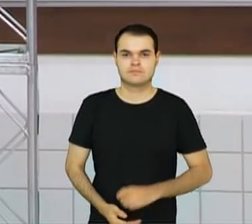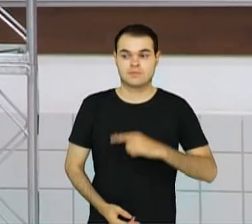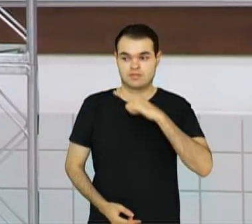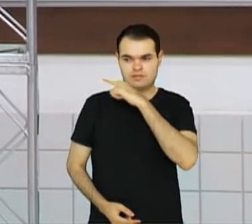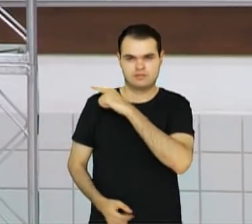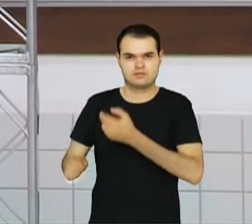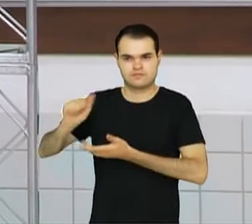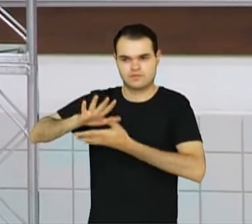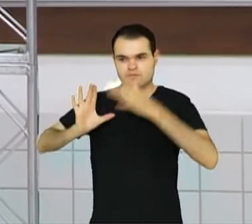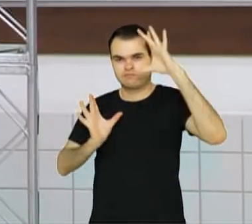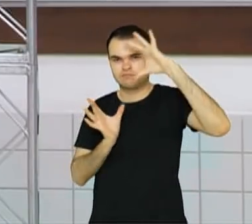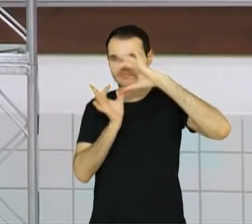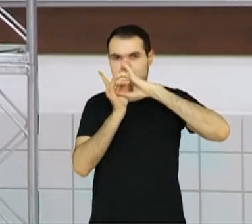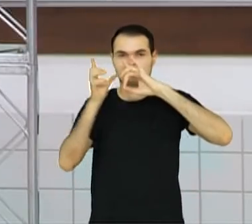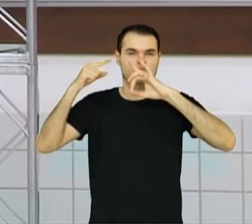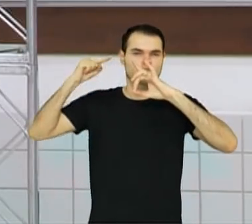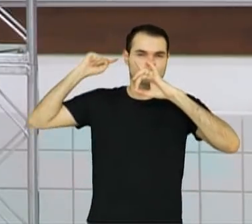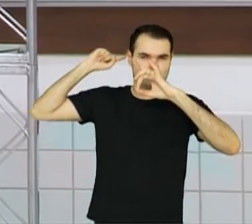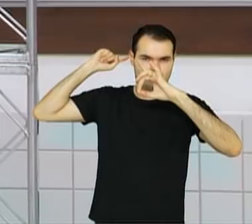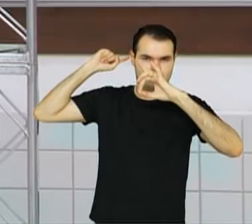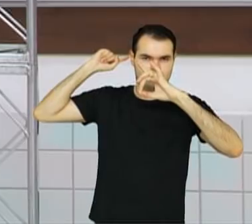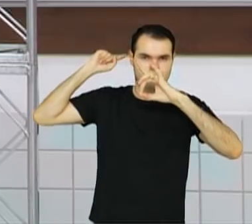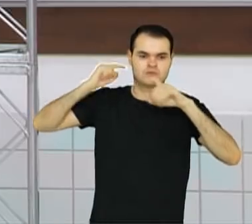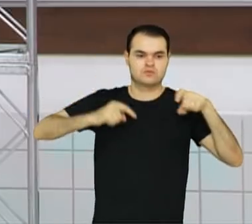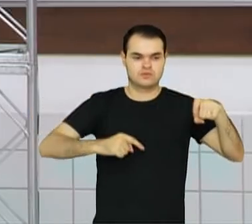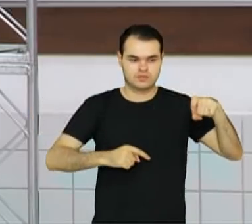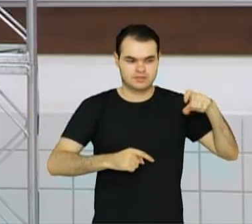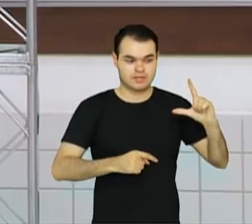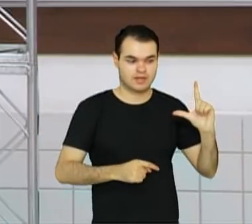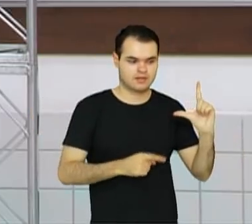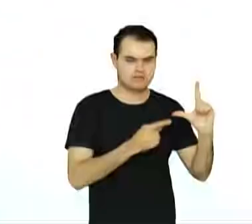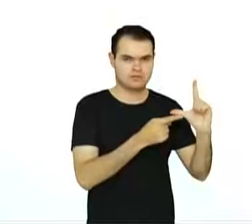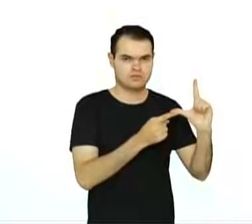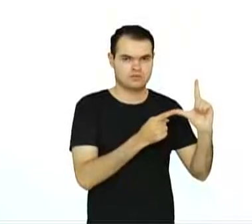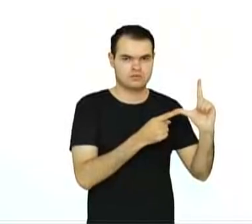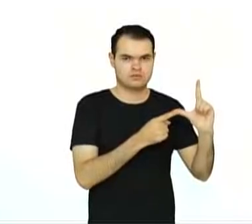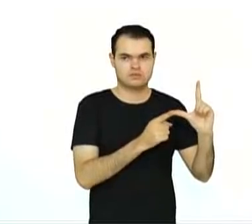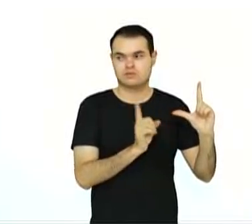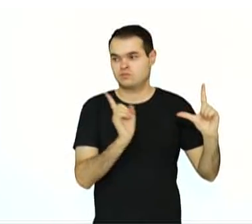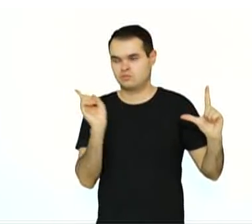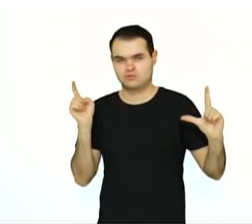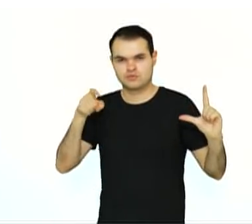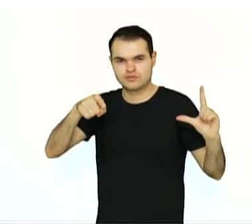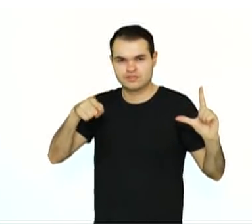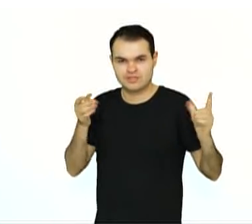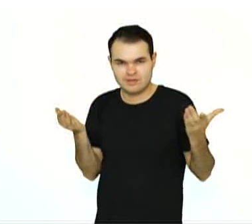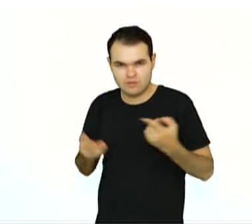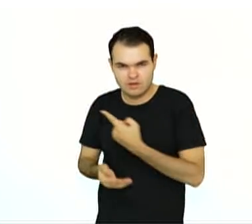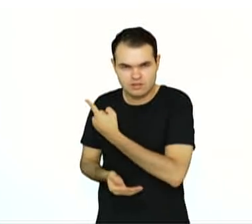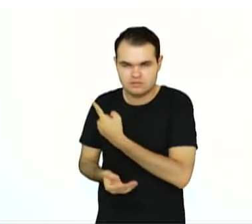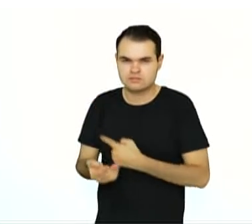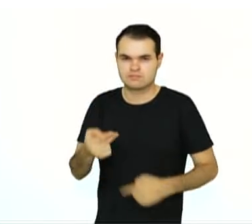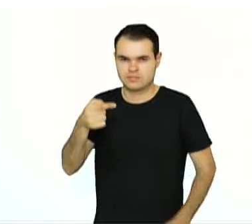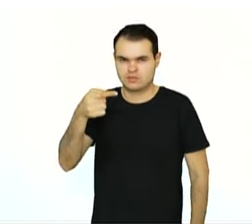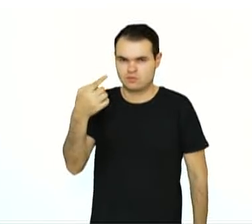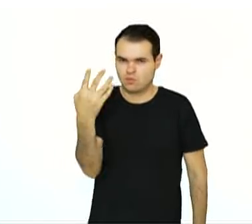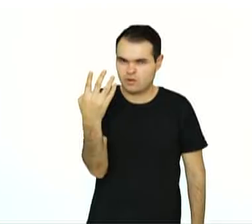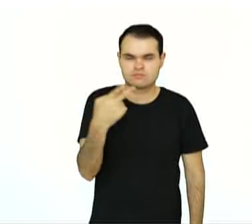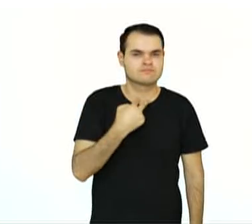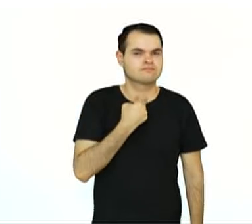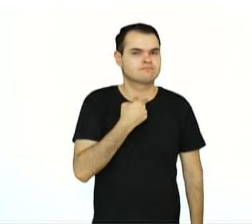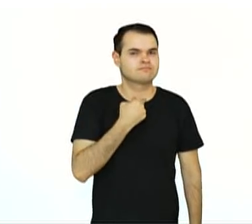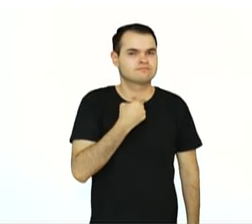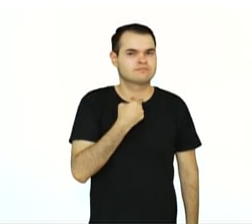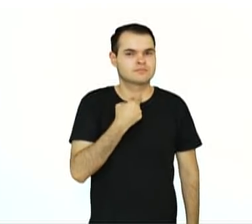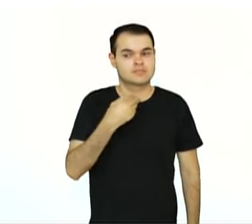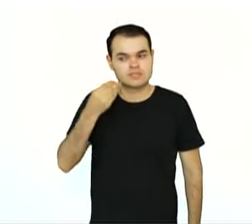exercício anterior. Tá? Então, lá atrás, o x era a largura. Então, aqui esse x não pode ser menos 4. Tá? Se você testasse a área, você ia ver que